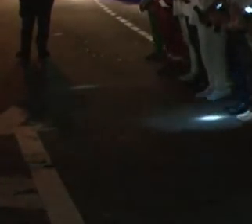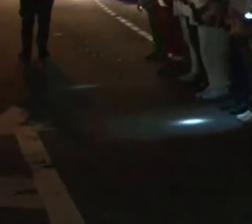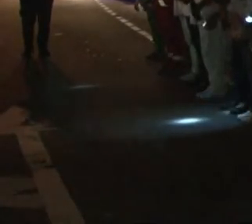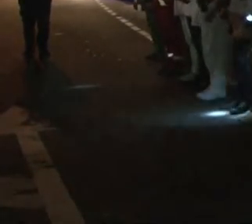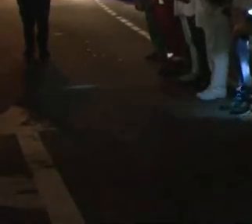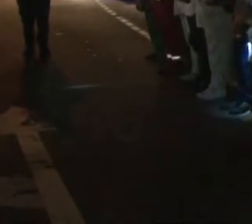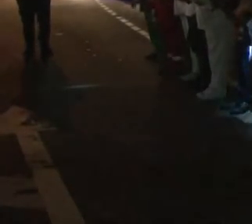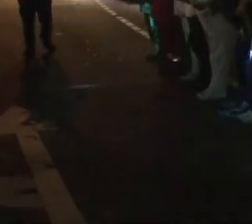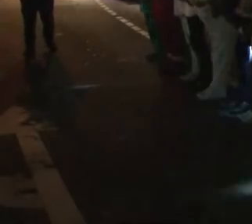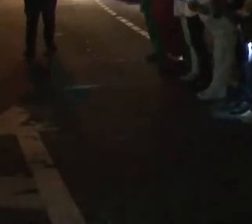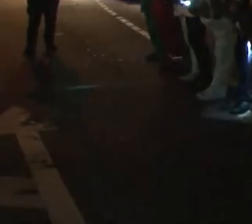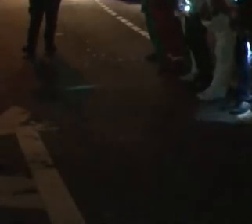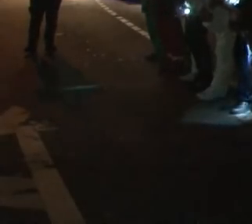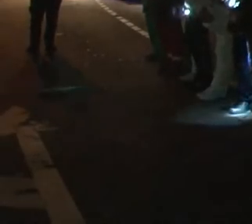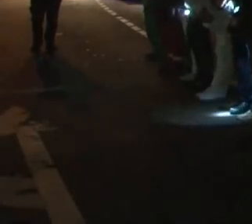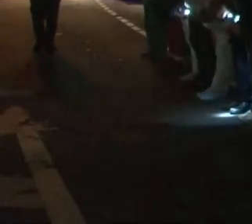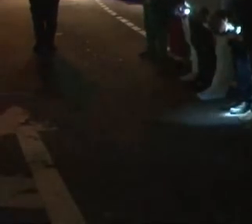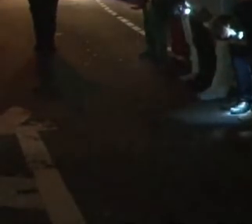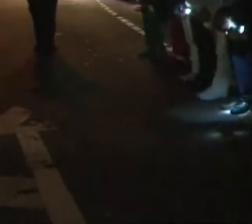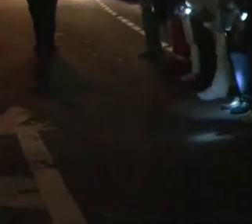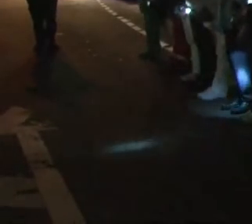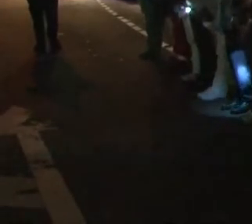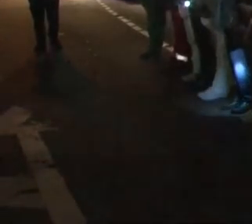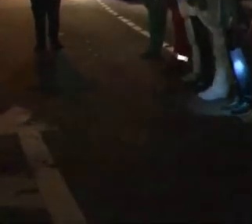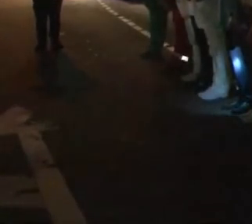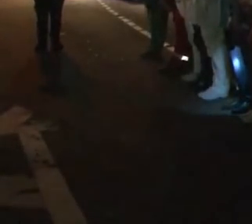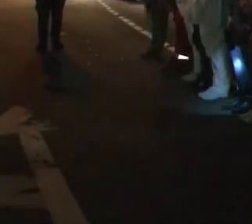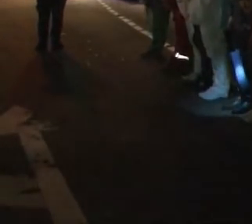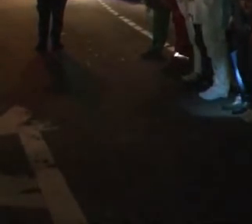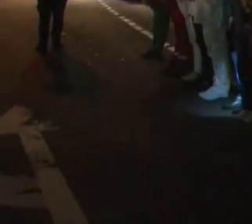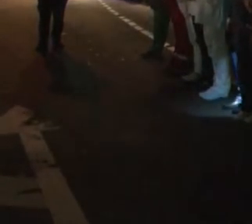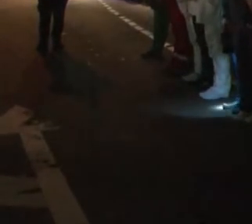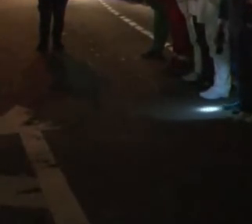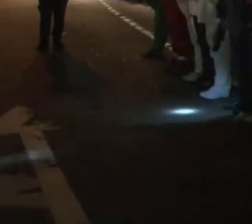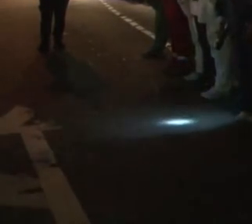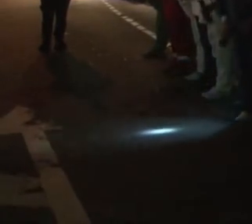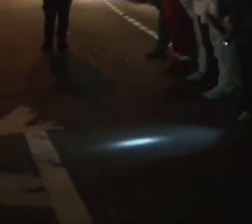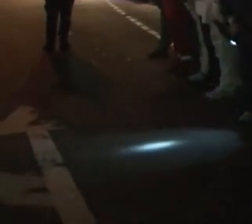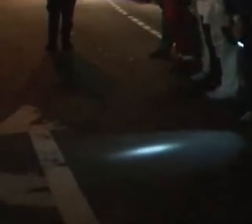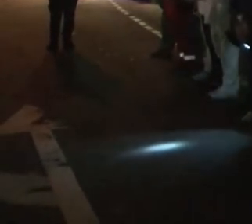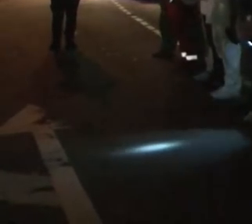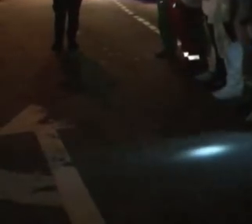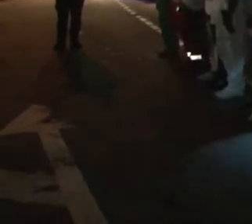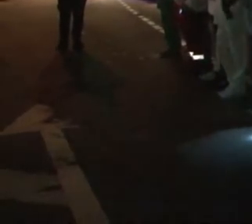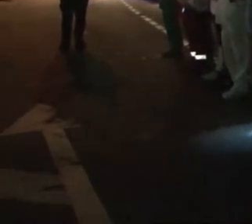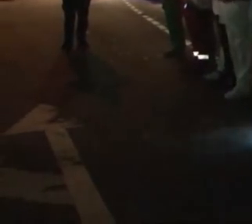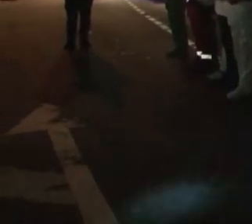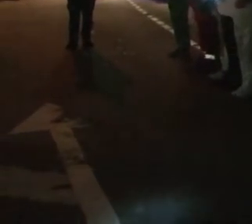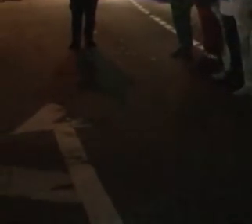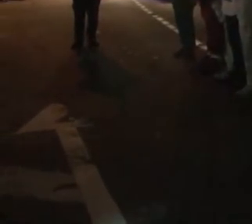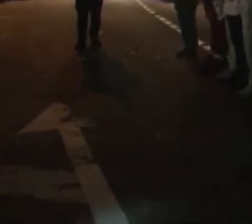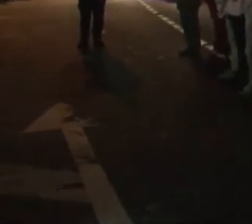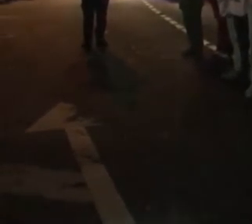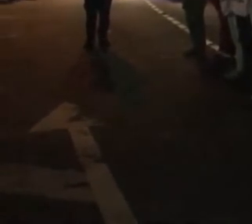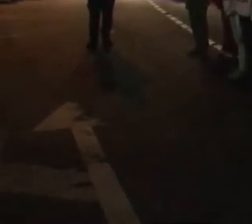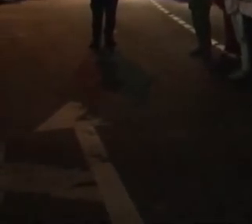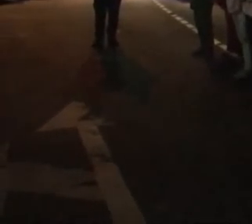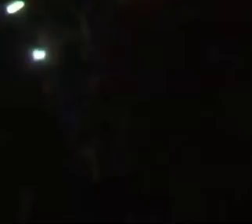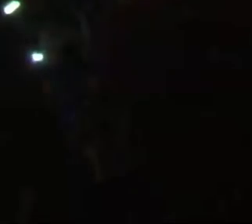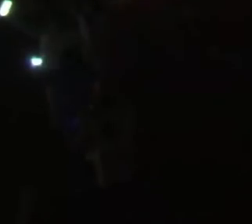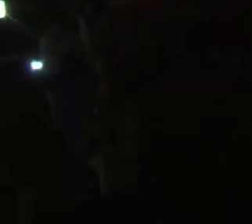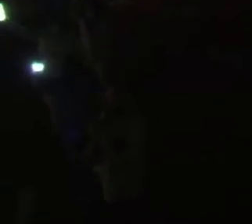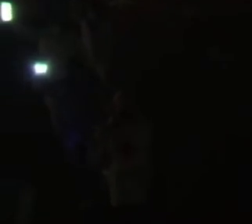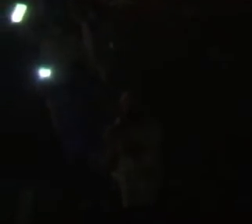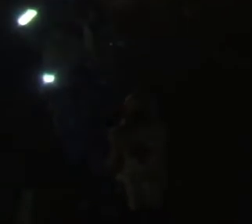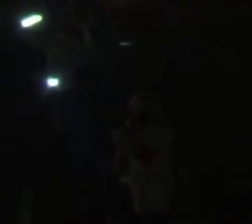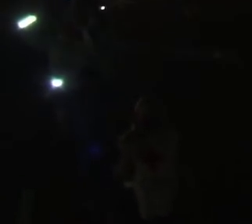Foram aplaudidos e estão sendo aplaudidos a representação dos profissionais da saúde que estiveram